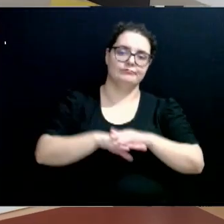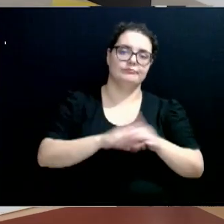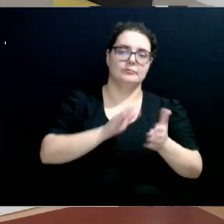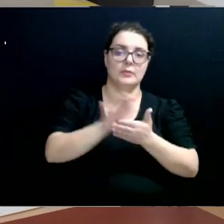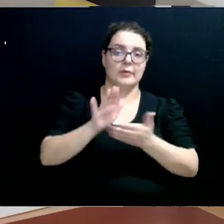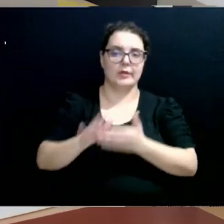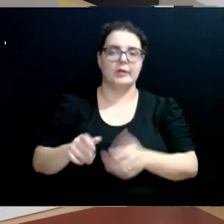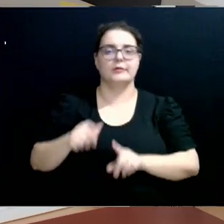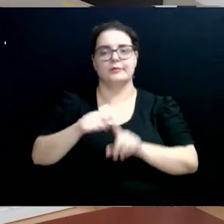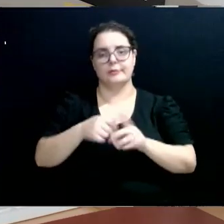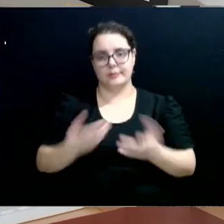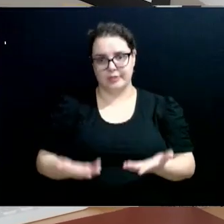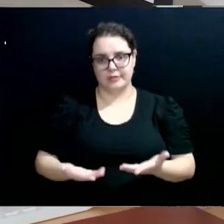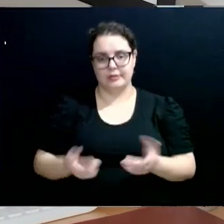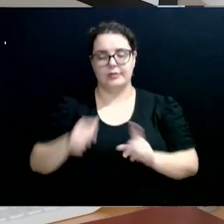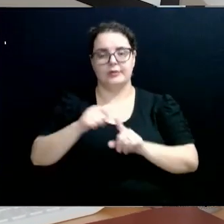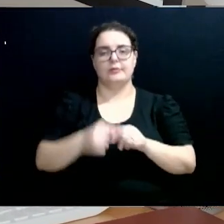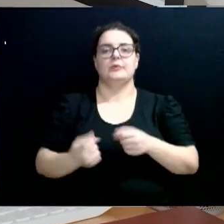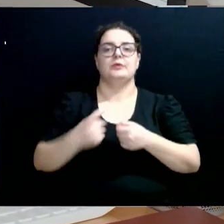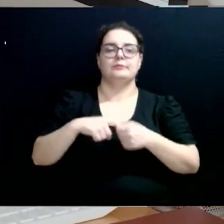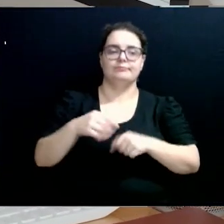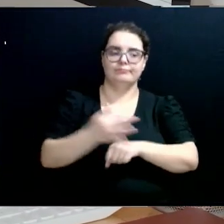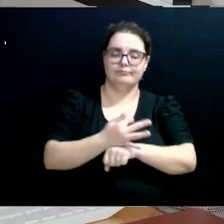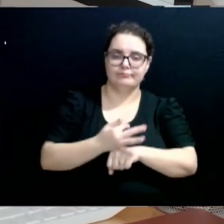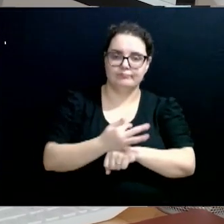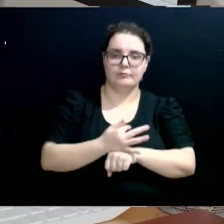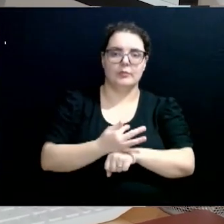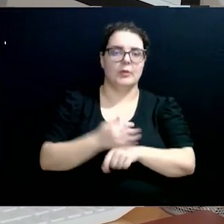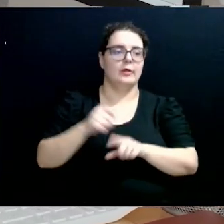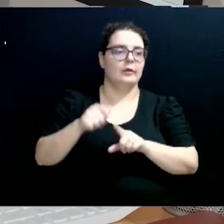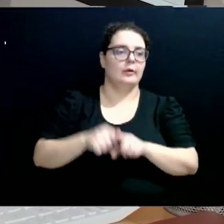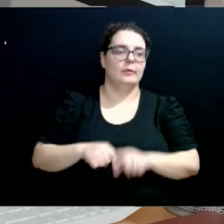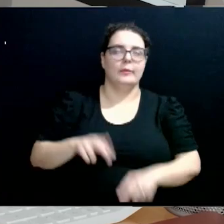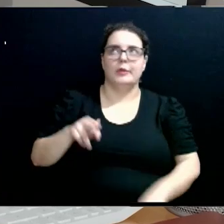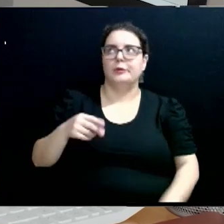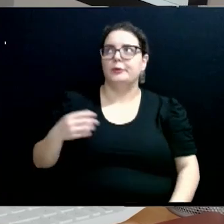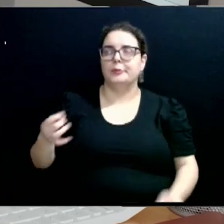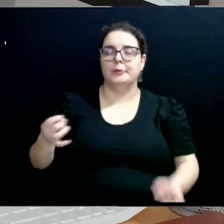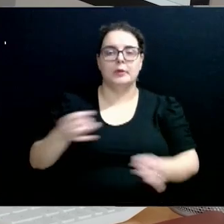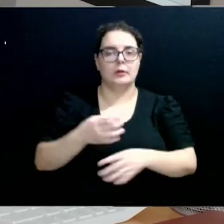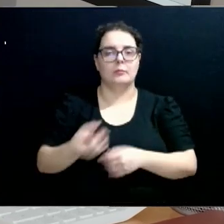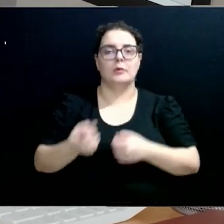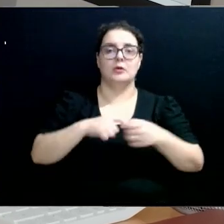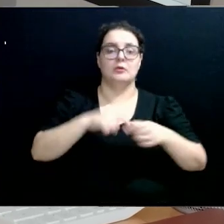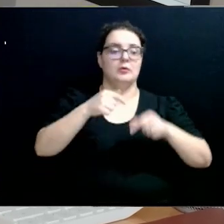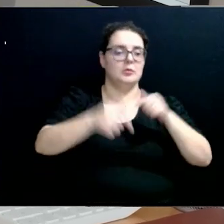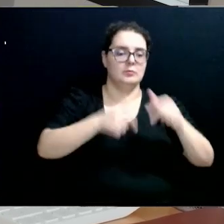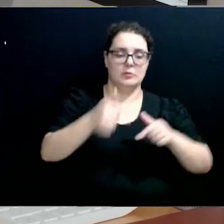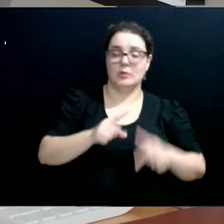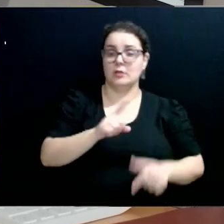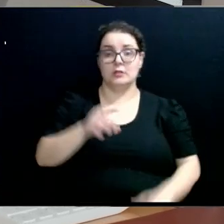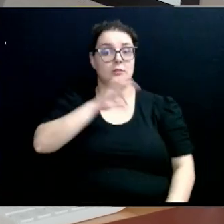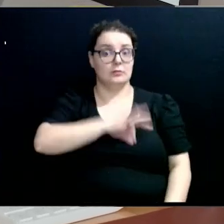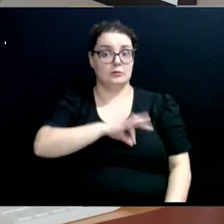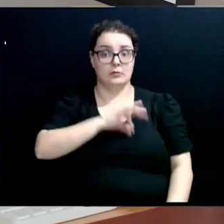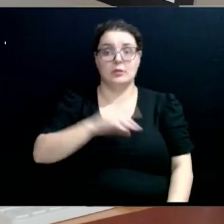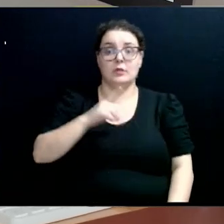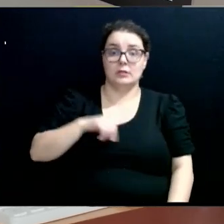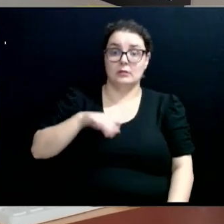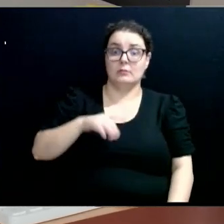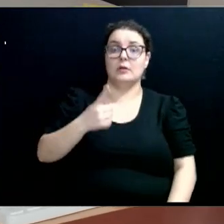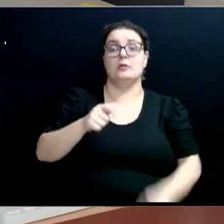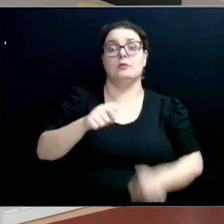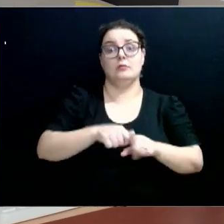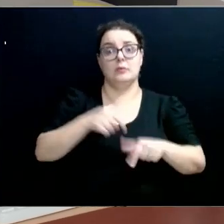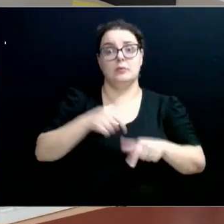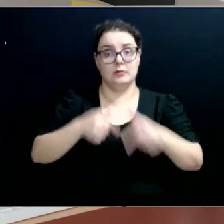separar o dinheiro da despesa do mês. E o mês de retorno de férias é um mês infinito. Porque você volta, trabalha, não recebe,